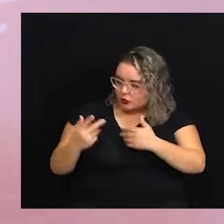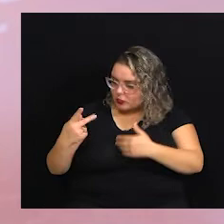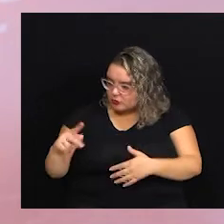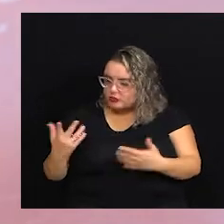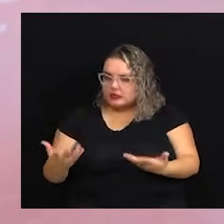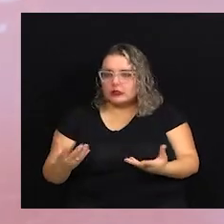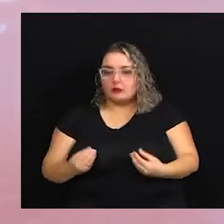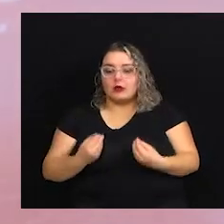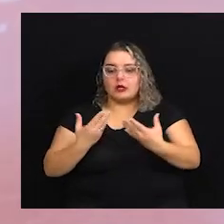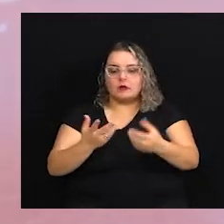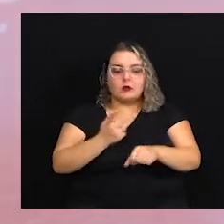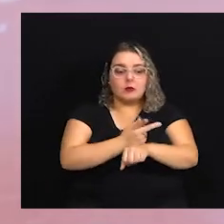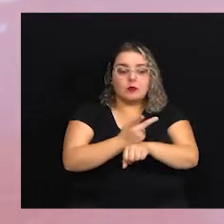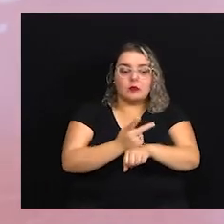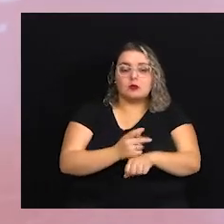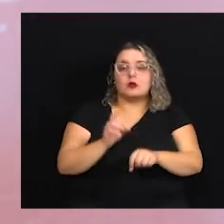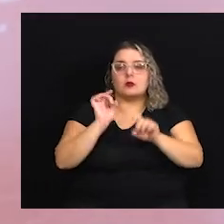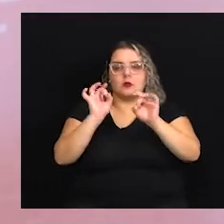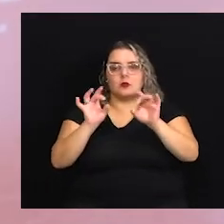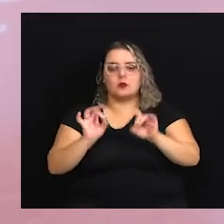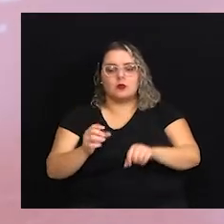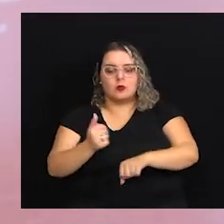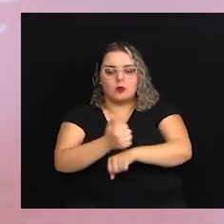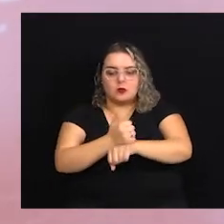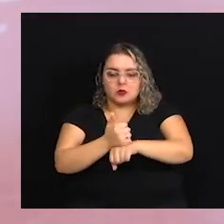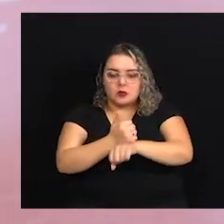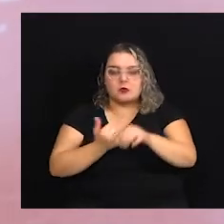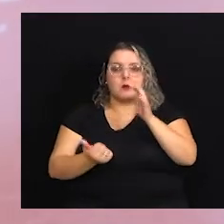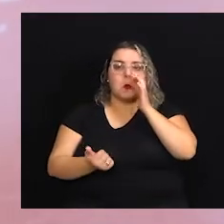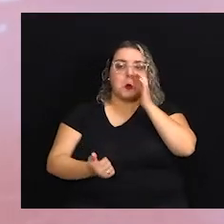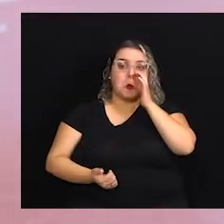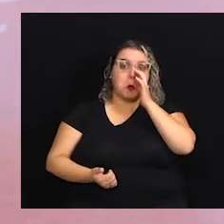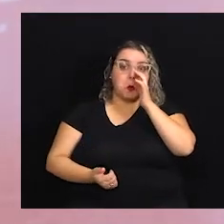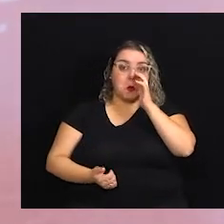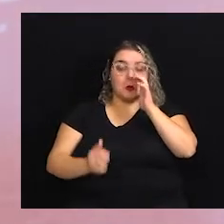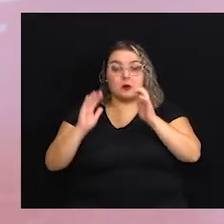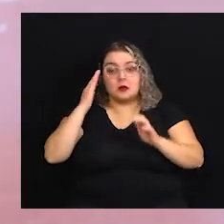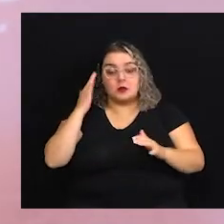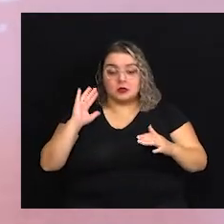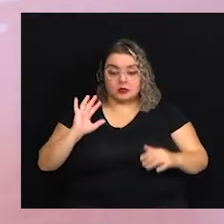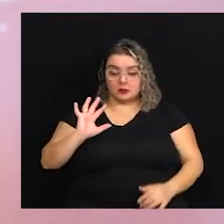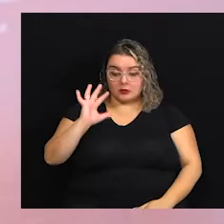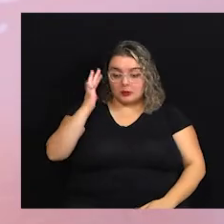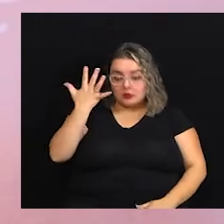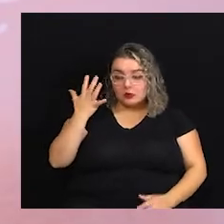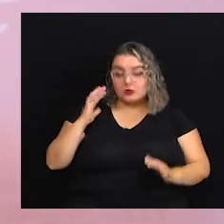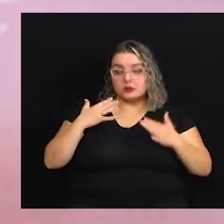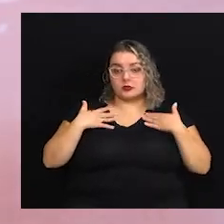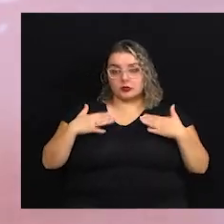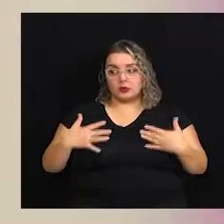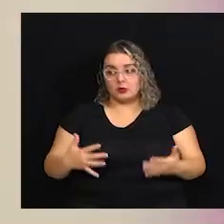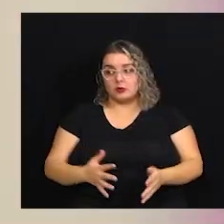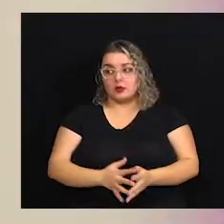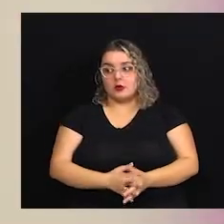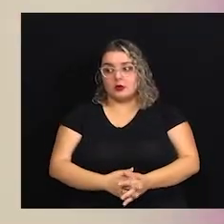assim, que vão levar a pessoa a procurar um especialista, a entender realmente o que está acontecendo com o corpo